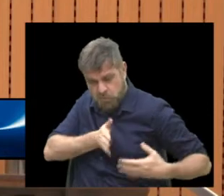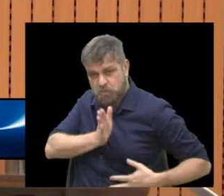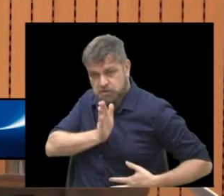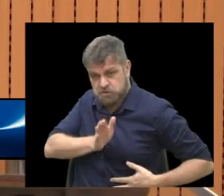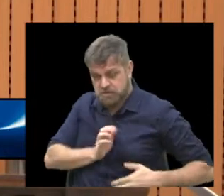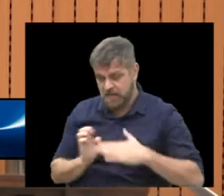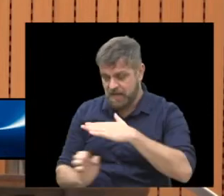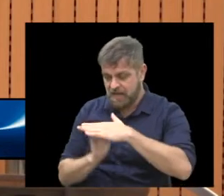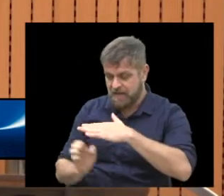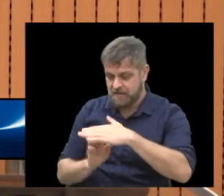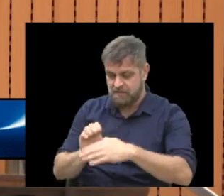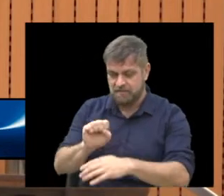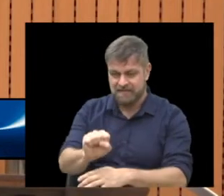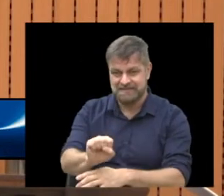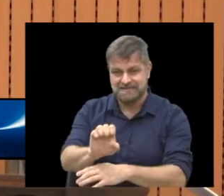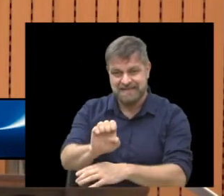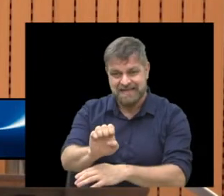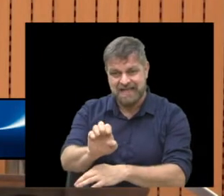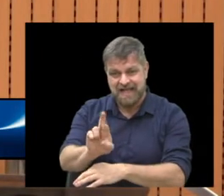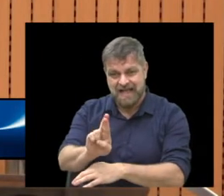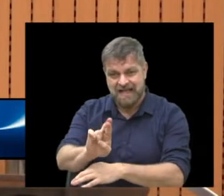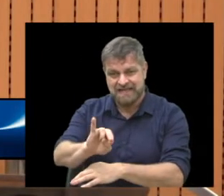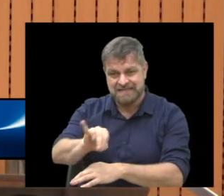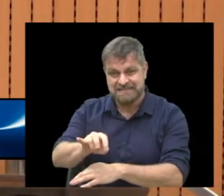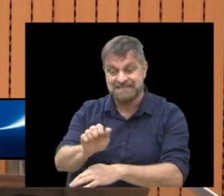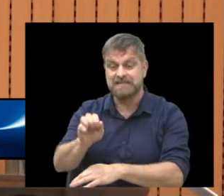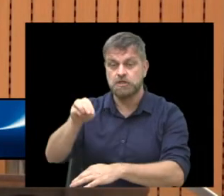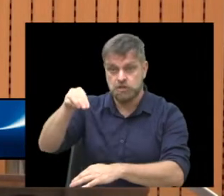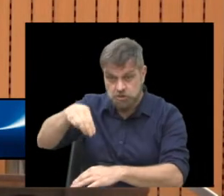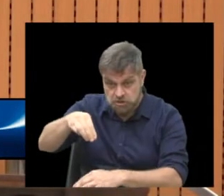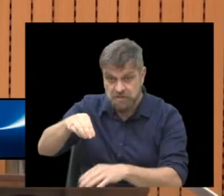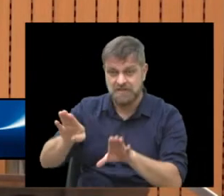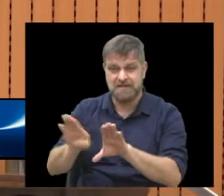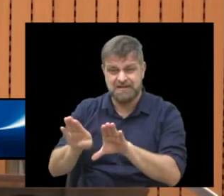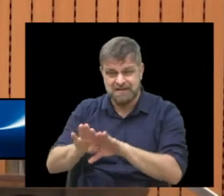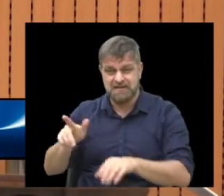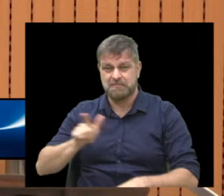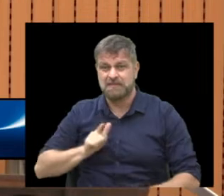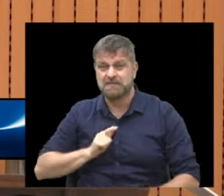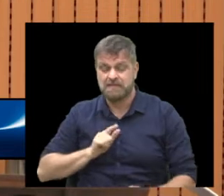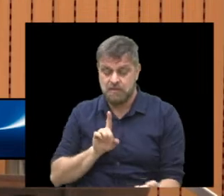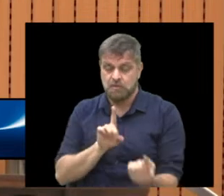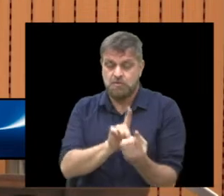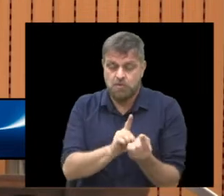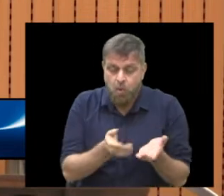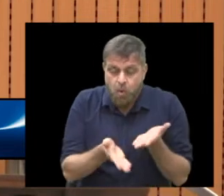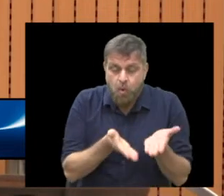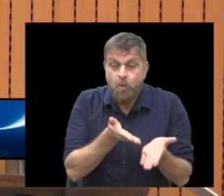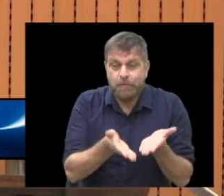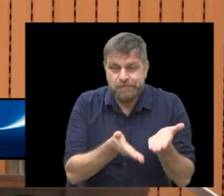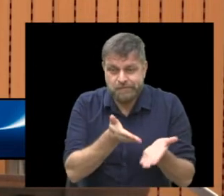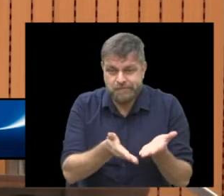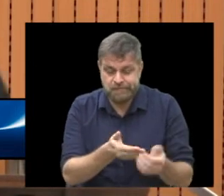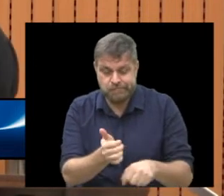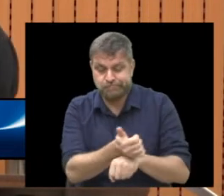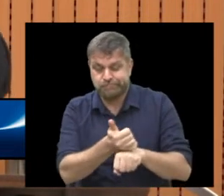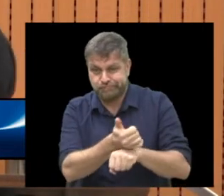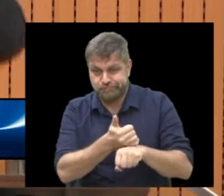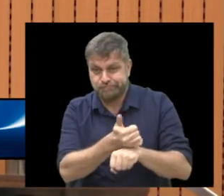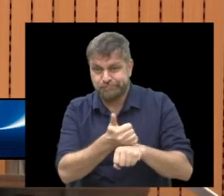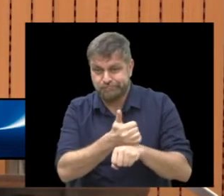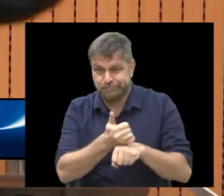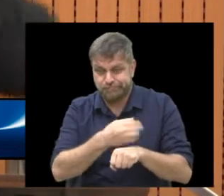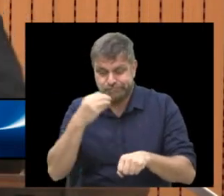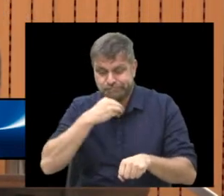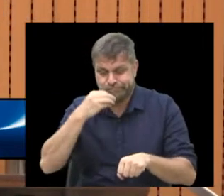Serjan, né? Mas também pela desestruturação do ponto de vista do cuidado clínico. Então, quero aqui falar disso, a gente vai apresentar